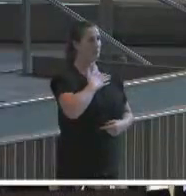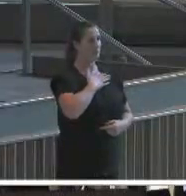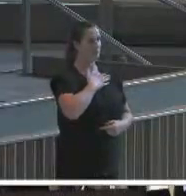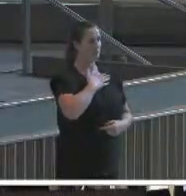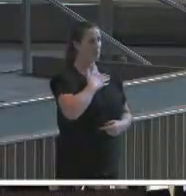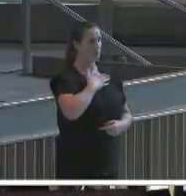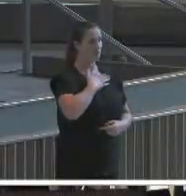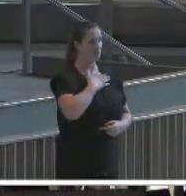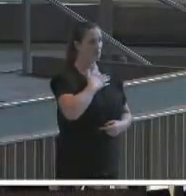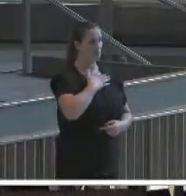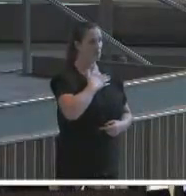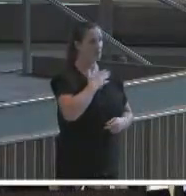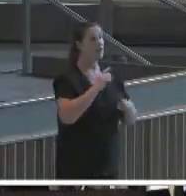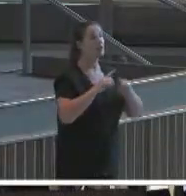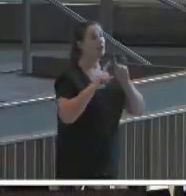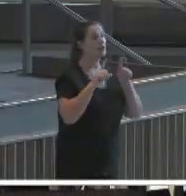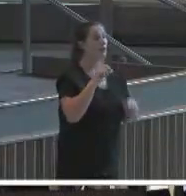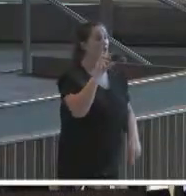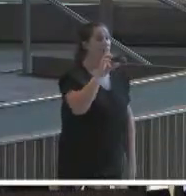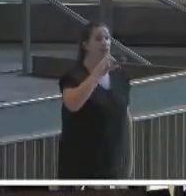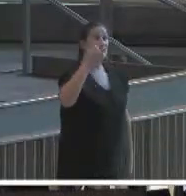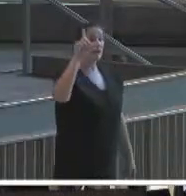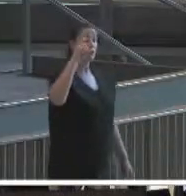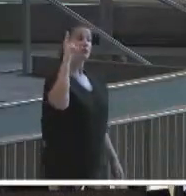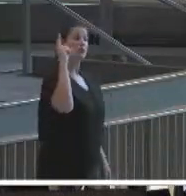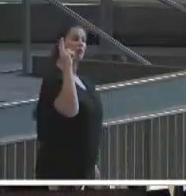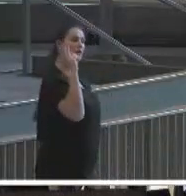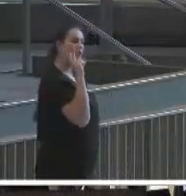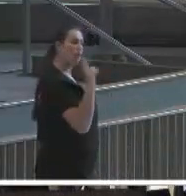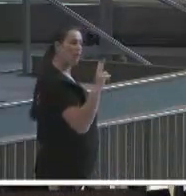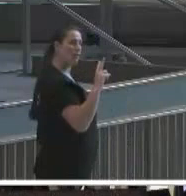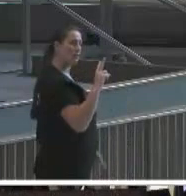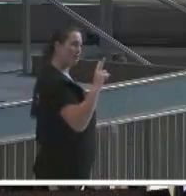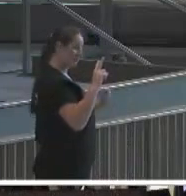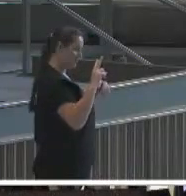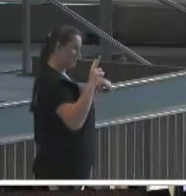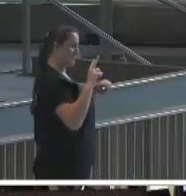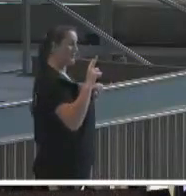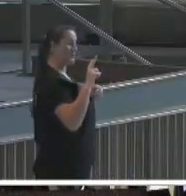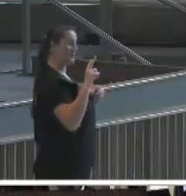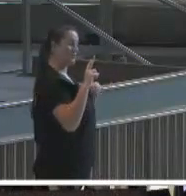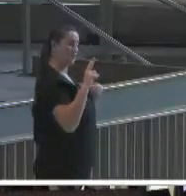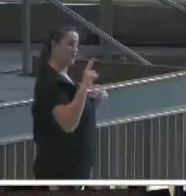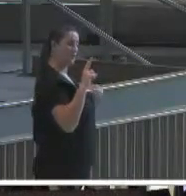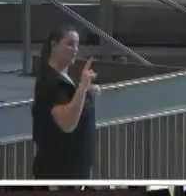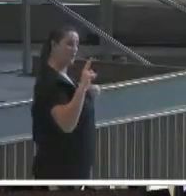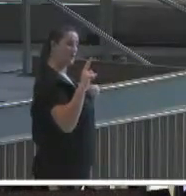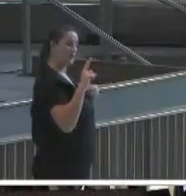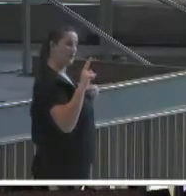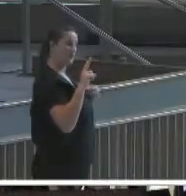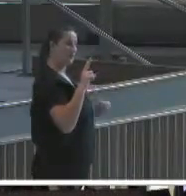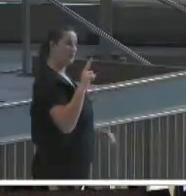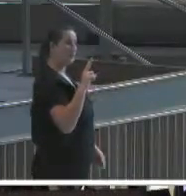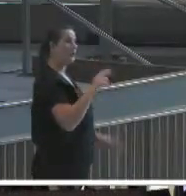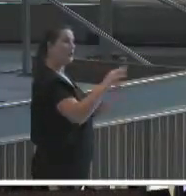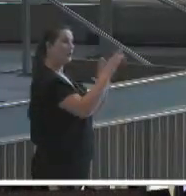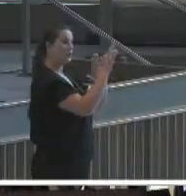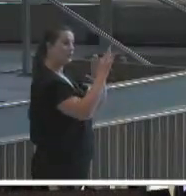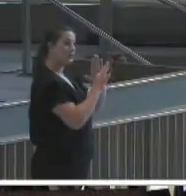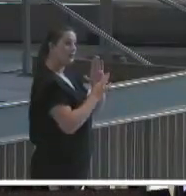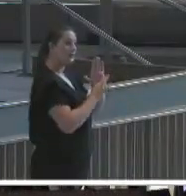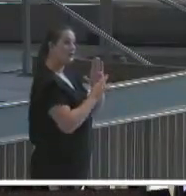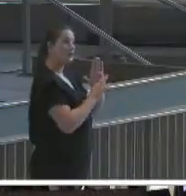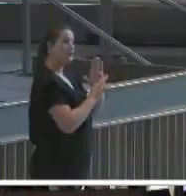só como Deus olha para essas coisas na nossa vida. E aí então nesse texto, nós vamos